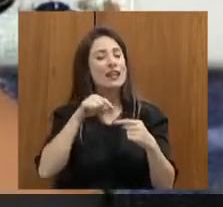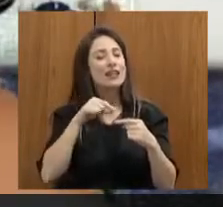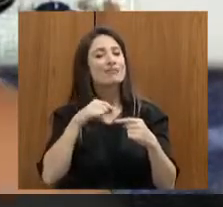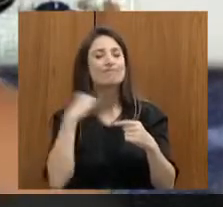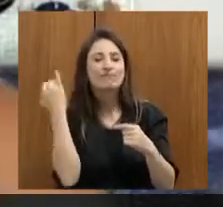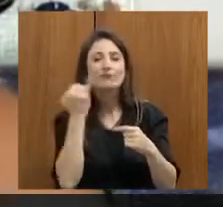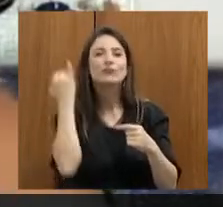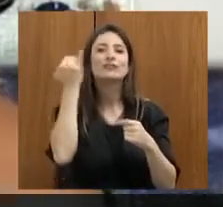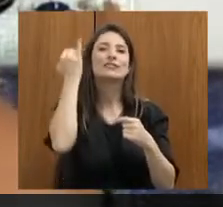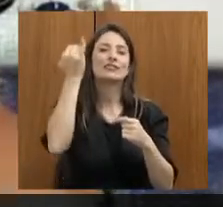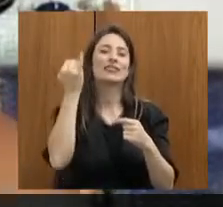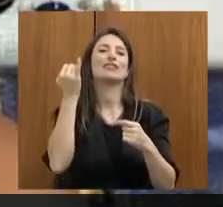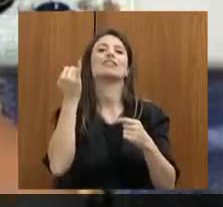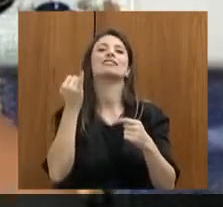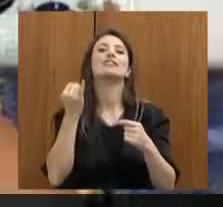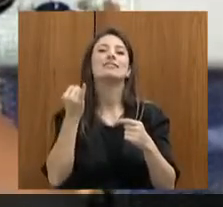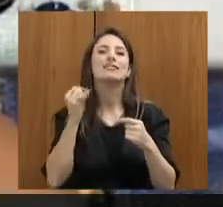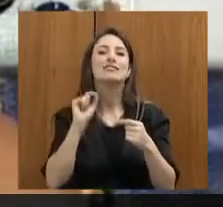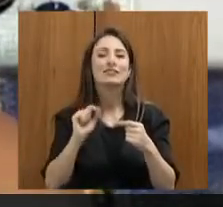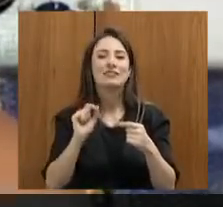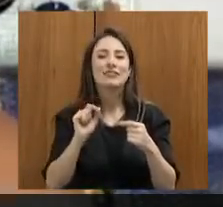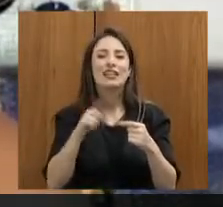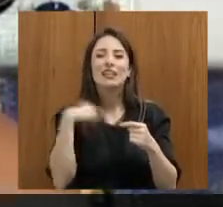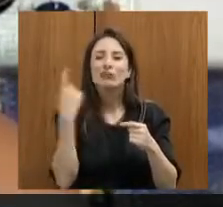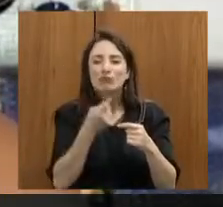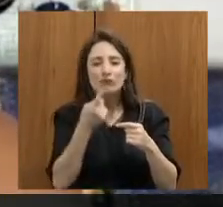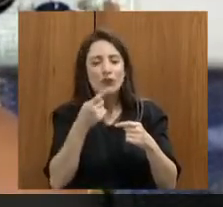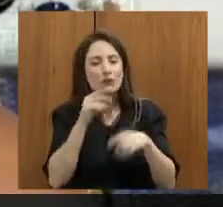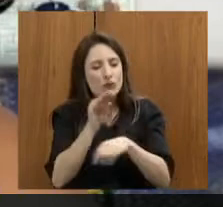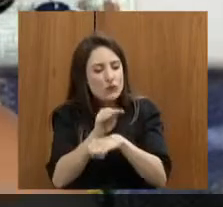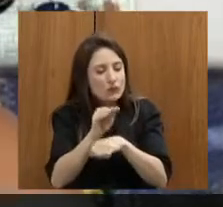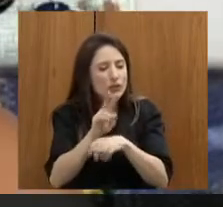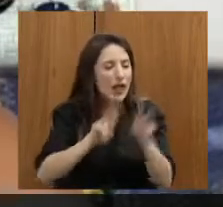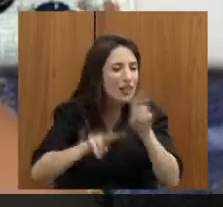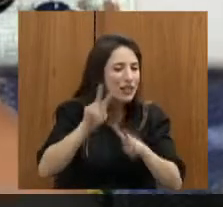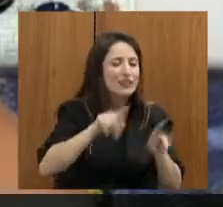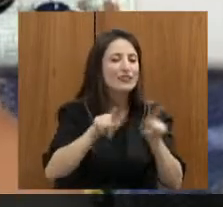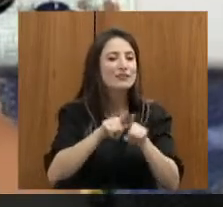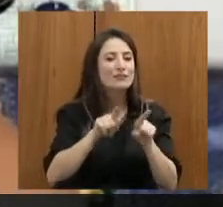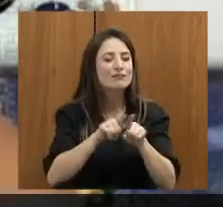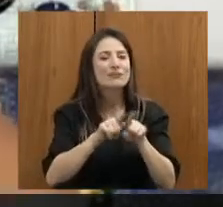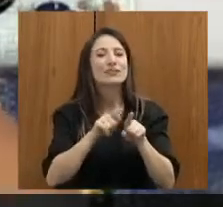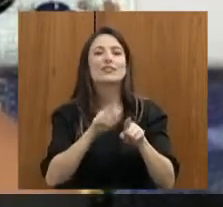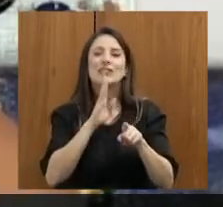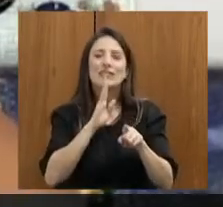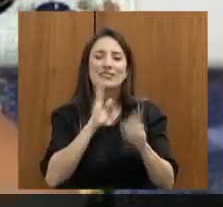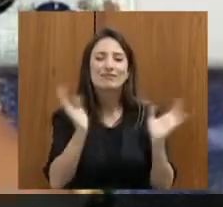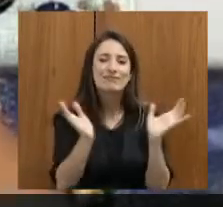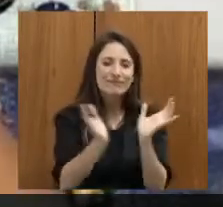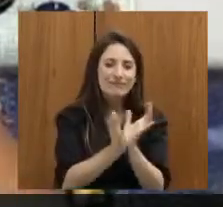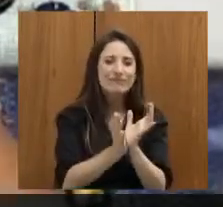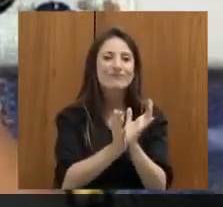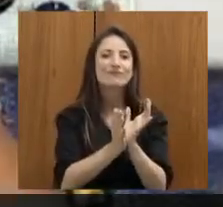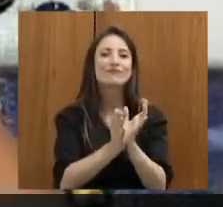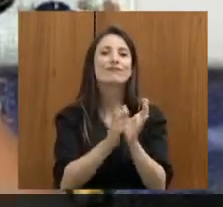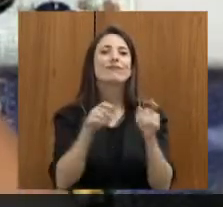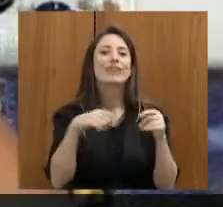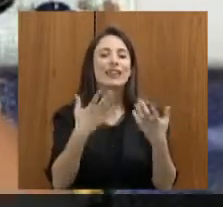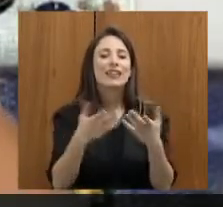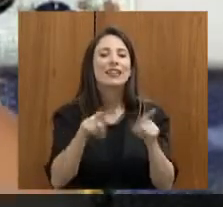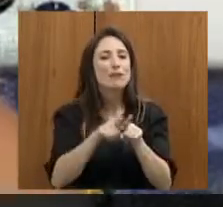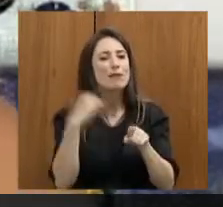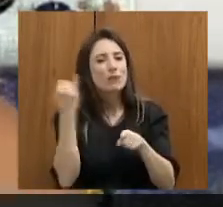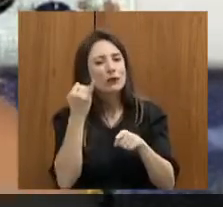da ontologia né das normas e dos entendemos deve ter uma longe dessas o processo a transmissão de saberes